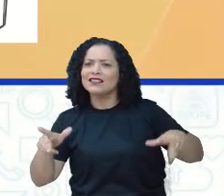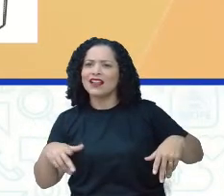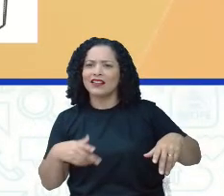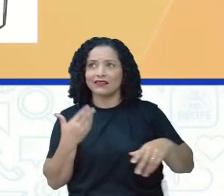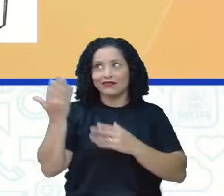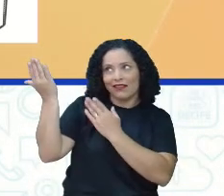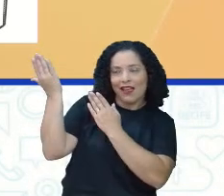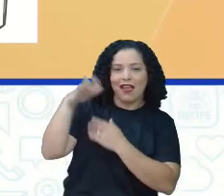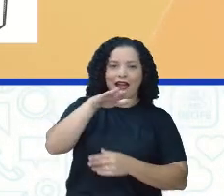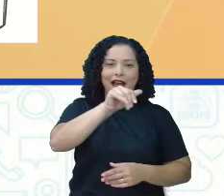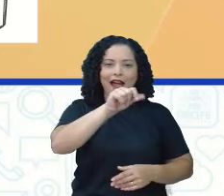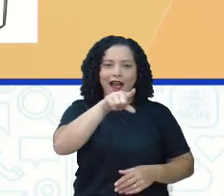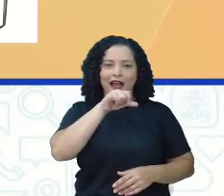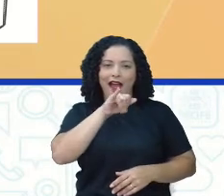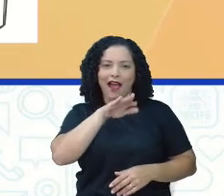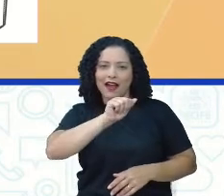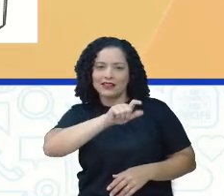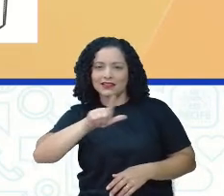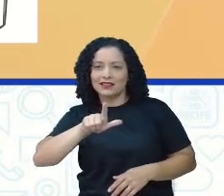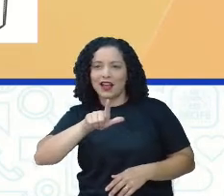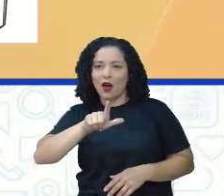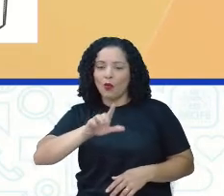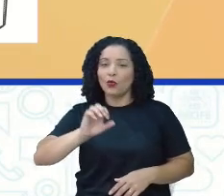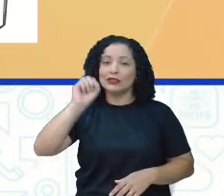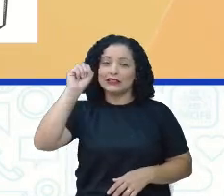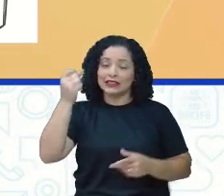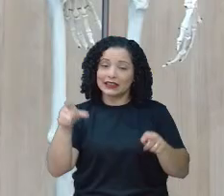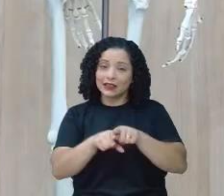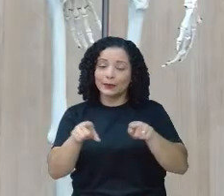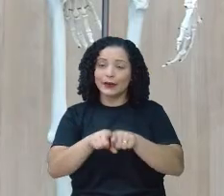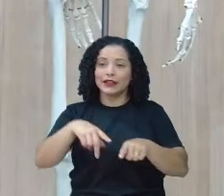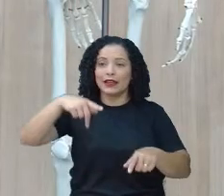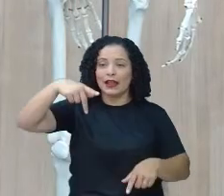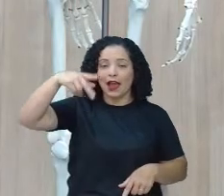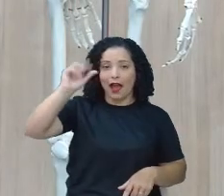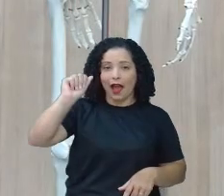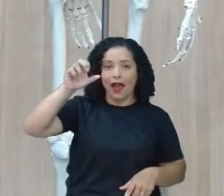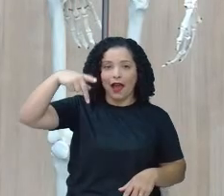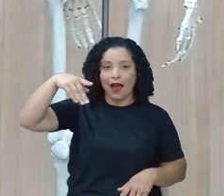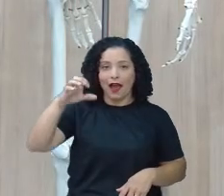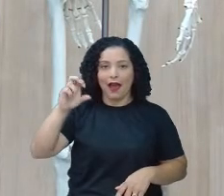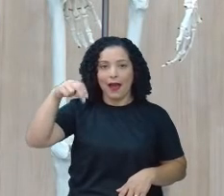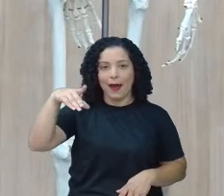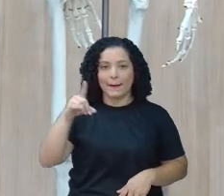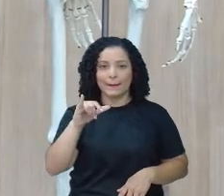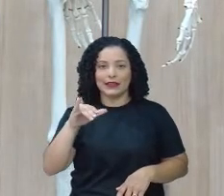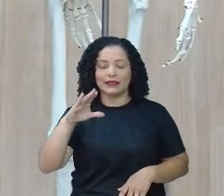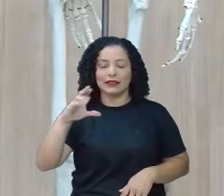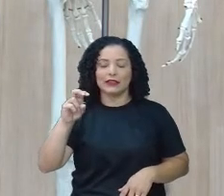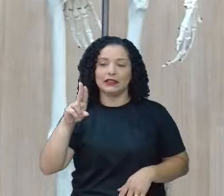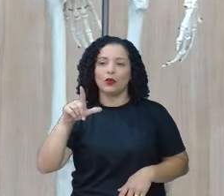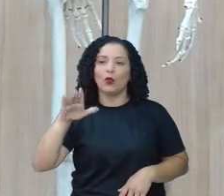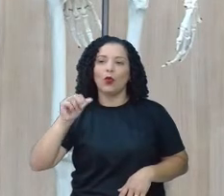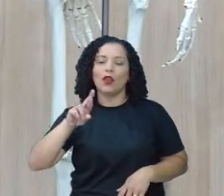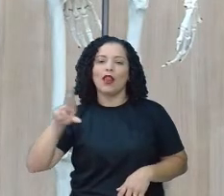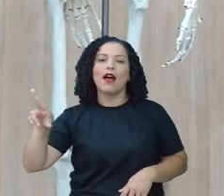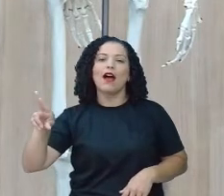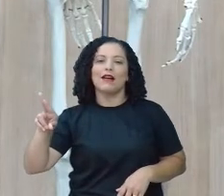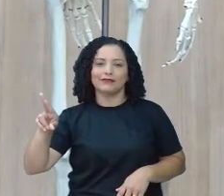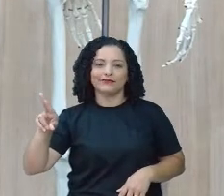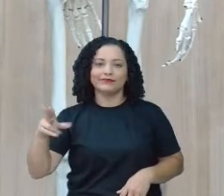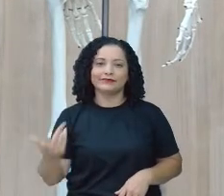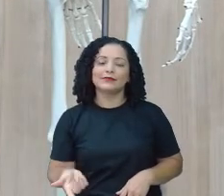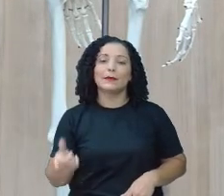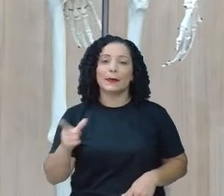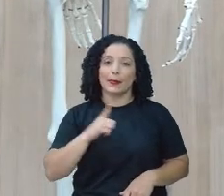e apendicular, ou seja, essa união de ossos. E eu já dei a dica, quem são eles? O axial, que está na